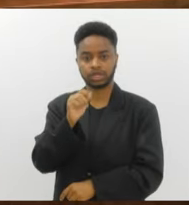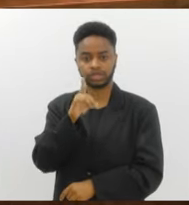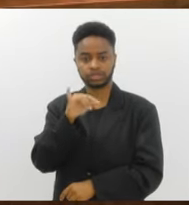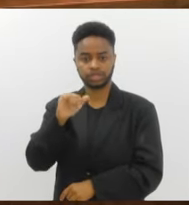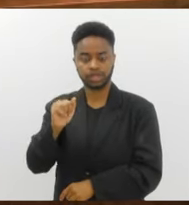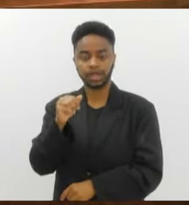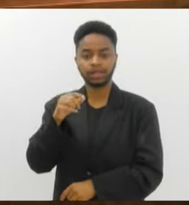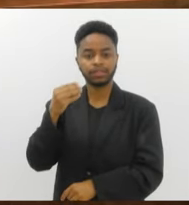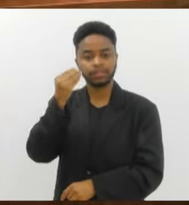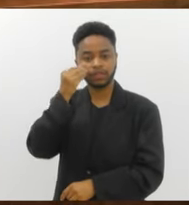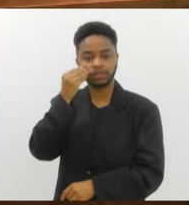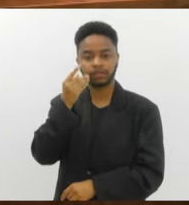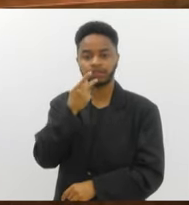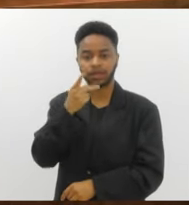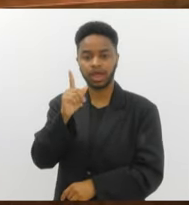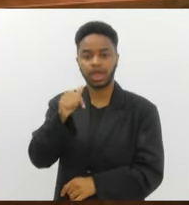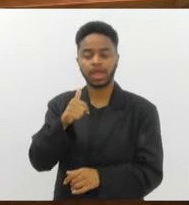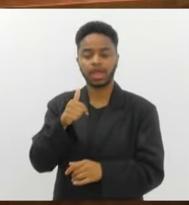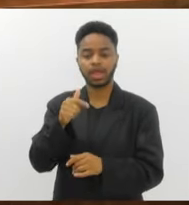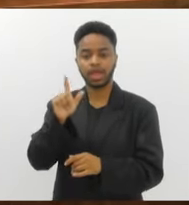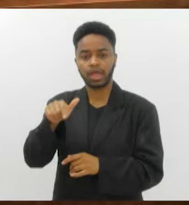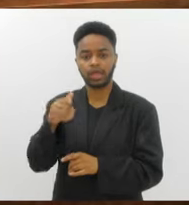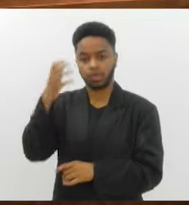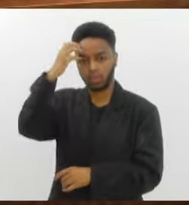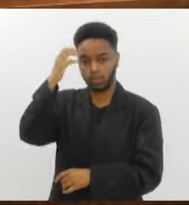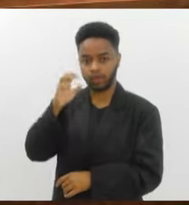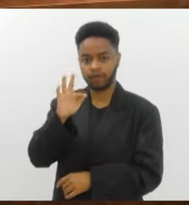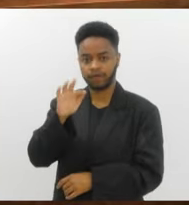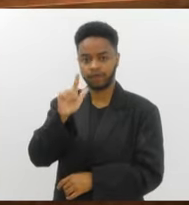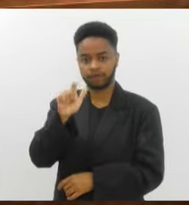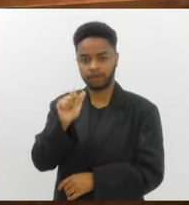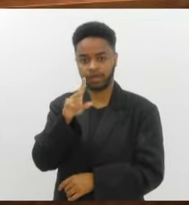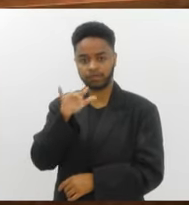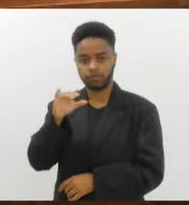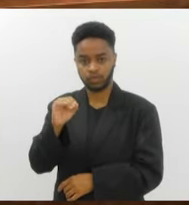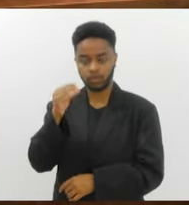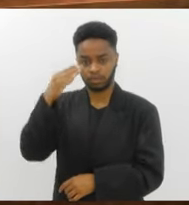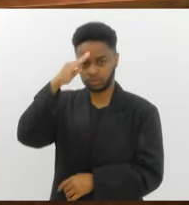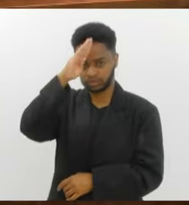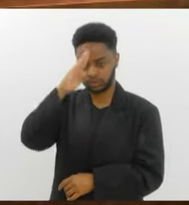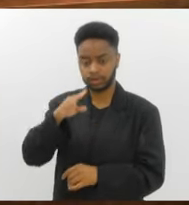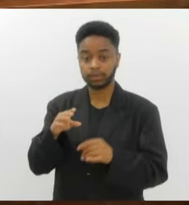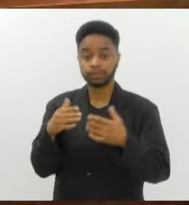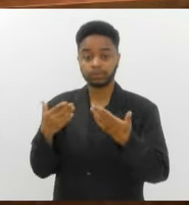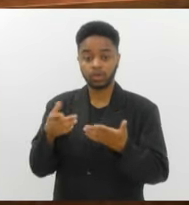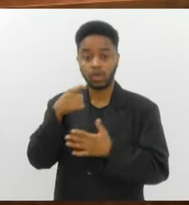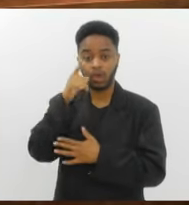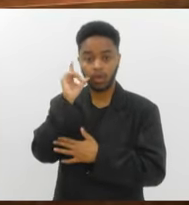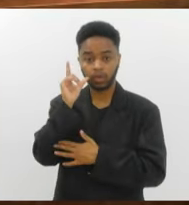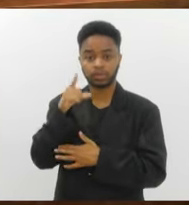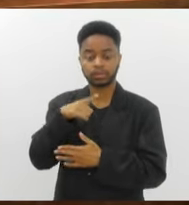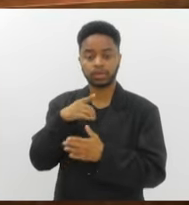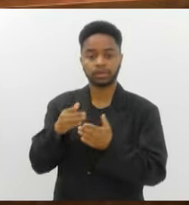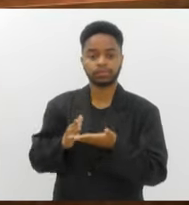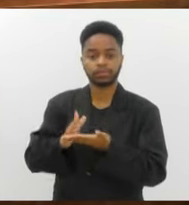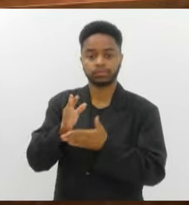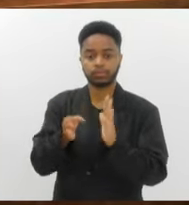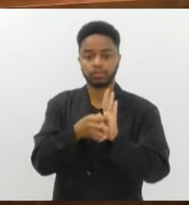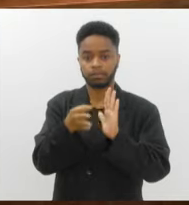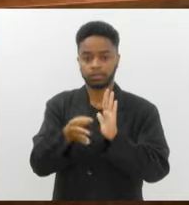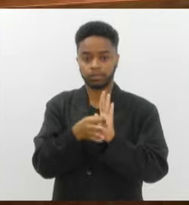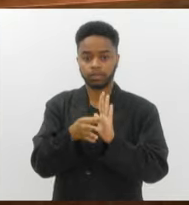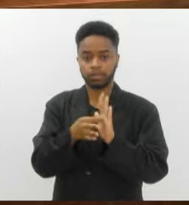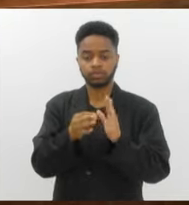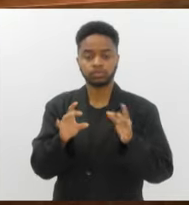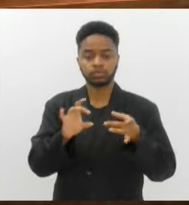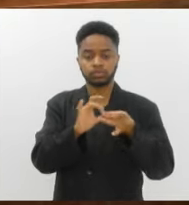o senador Flávio Bolsonaro. E ontem, né, foi aprovado no Conselho de Ética da Câmara Federal o parecer dado pelo líder